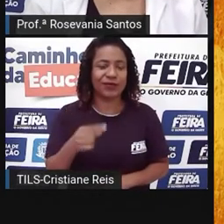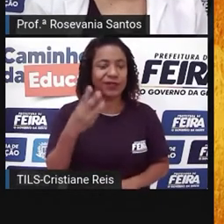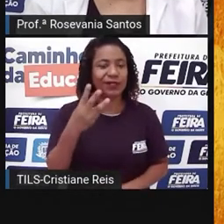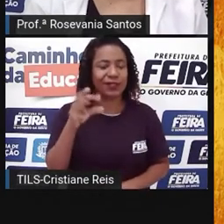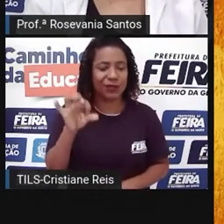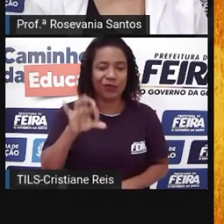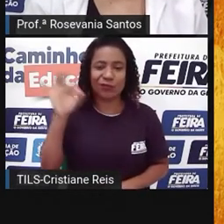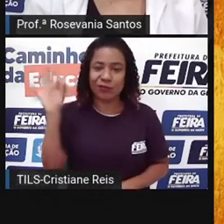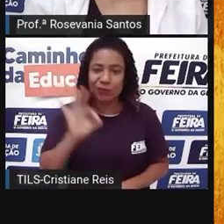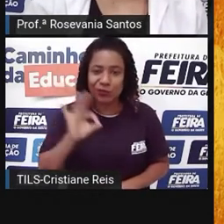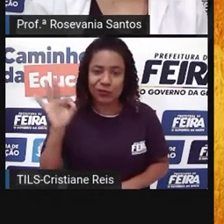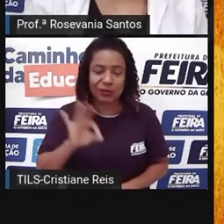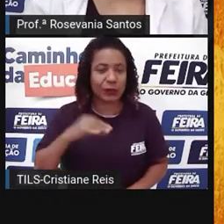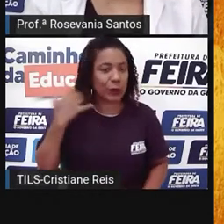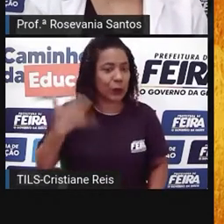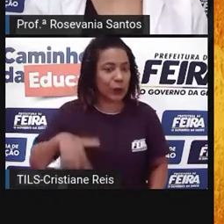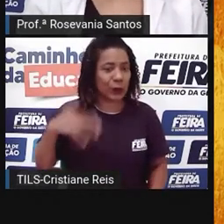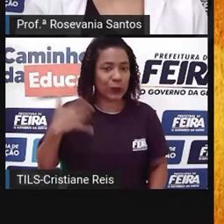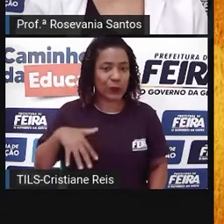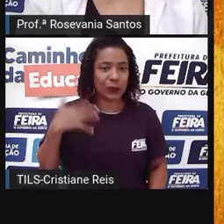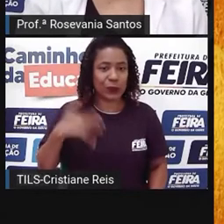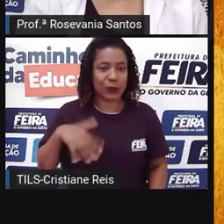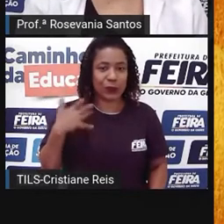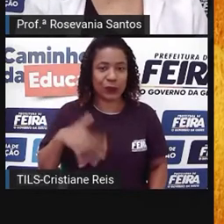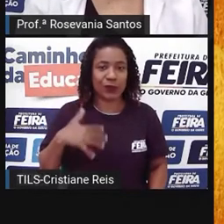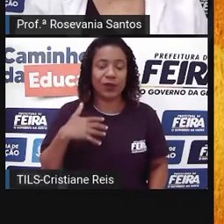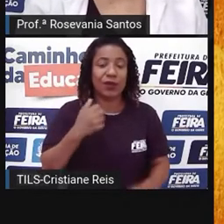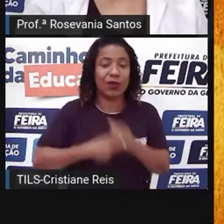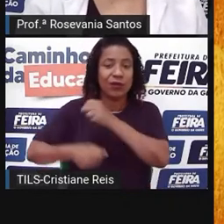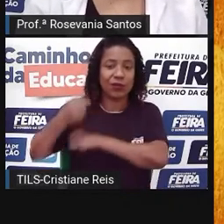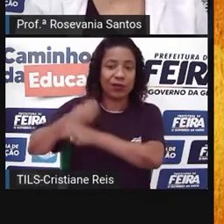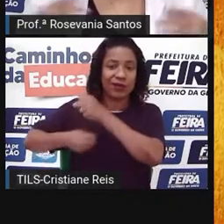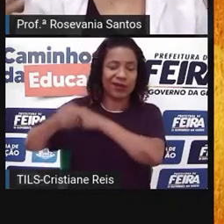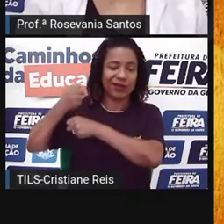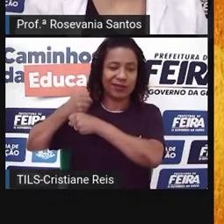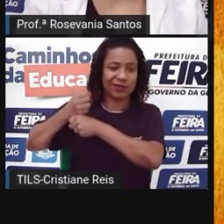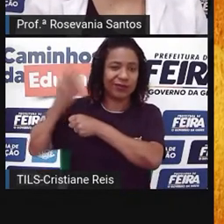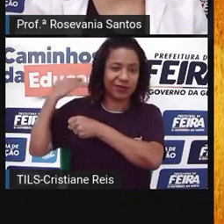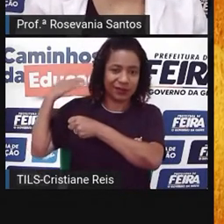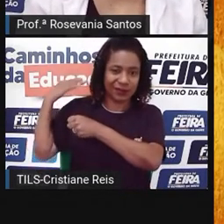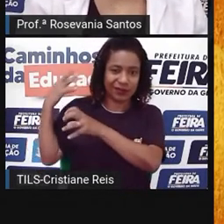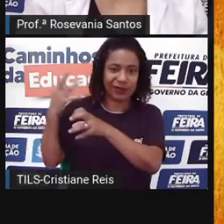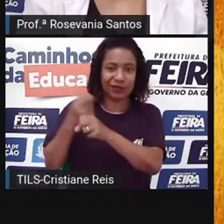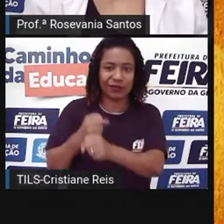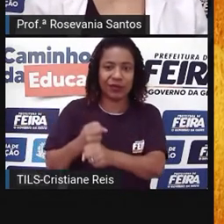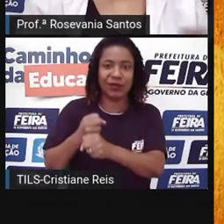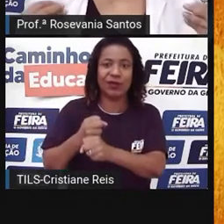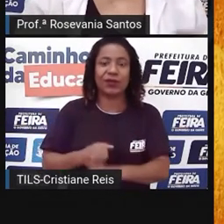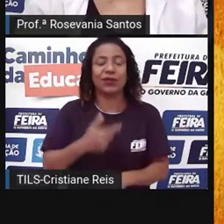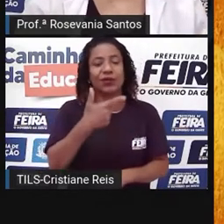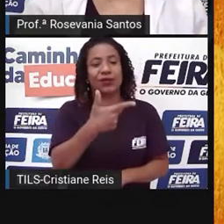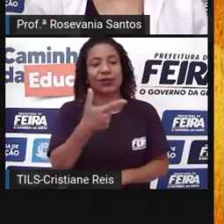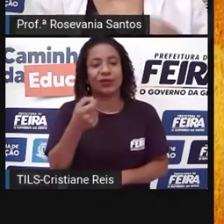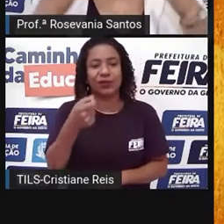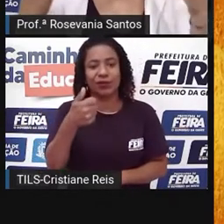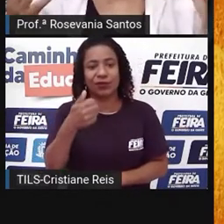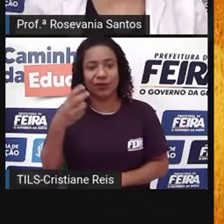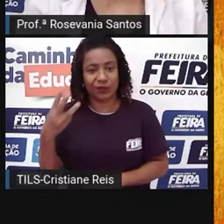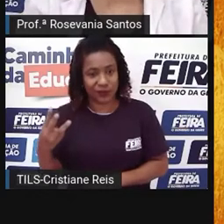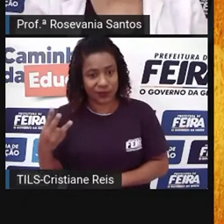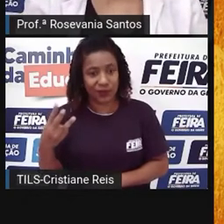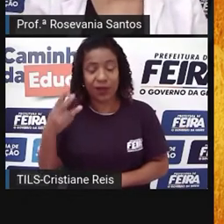42,39. Isso é muito, gente, e ainda são dados de 2013. Então, nasce muita gente, embora também